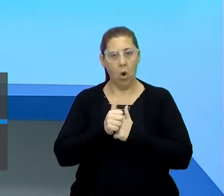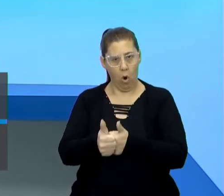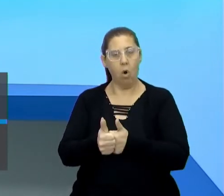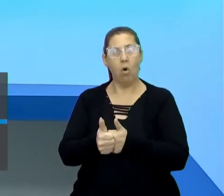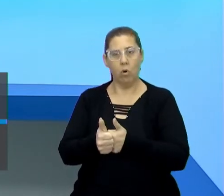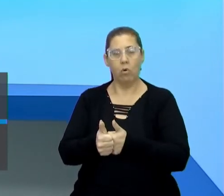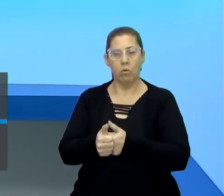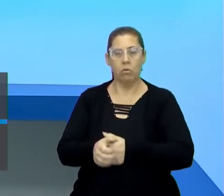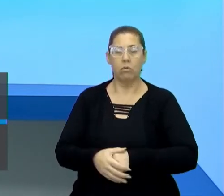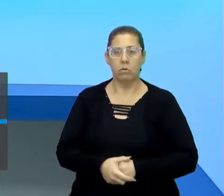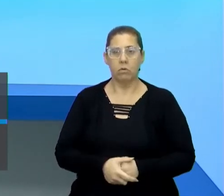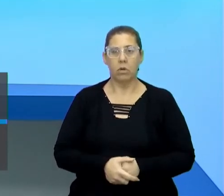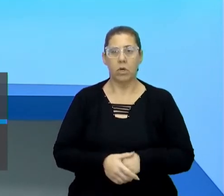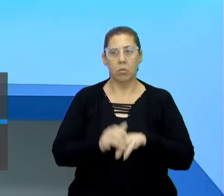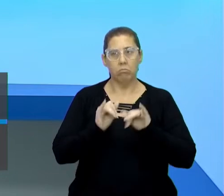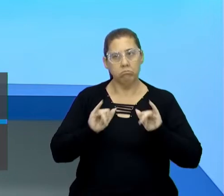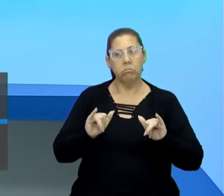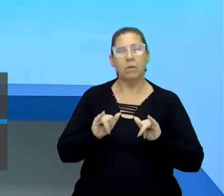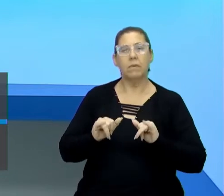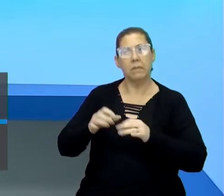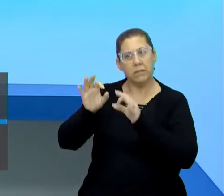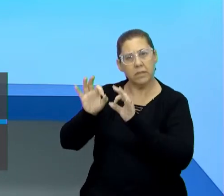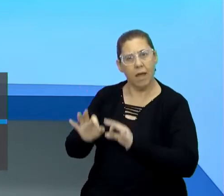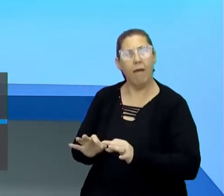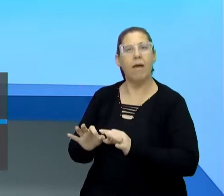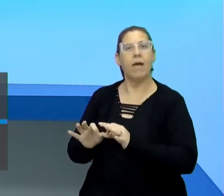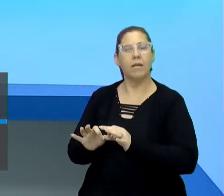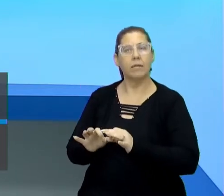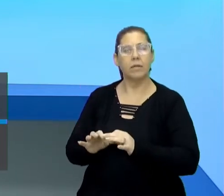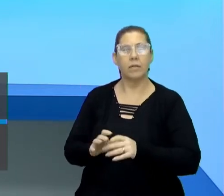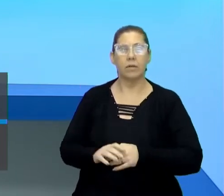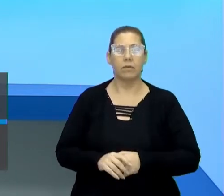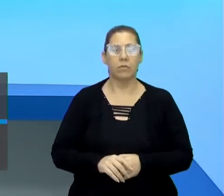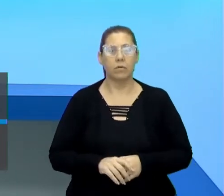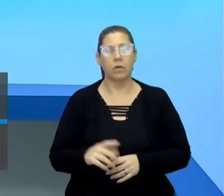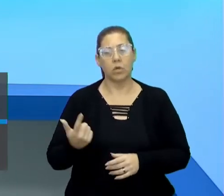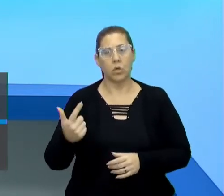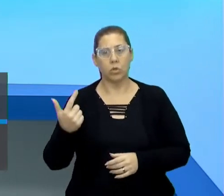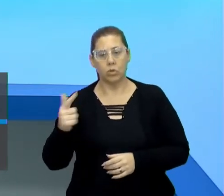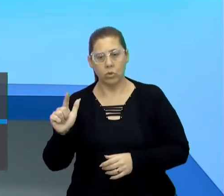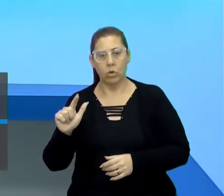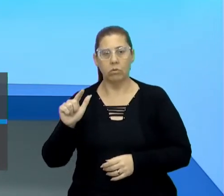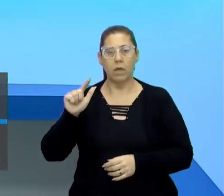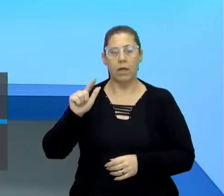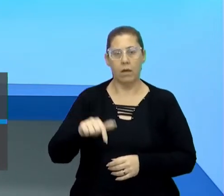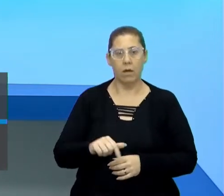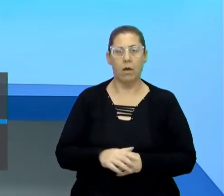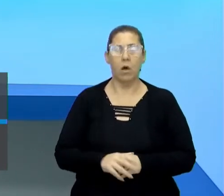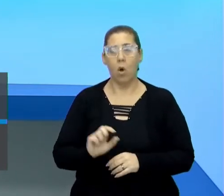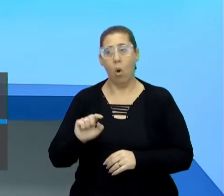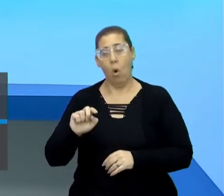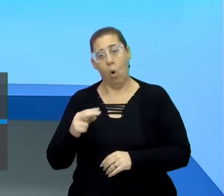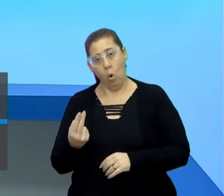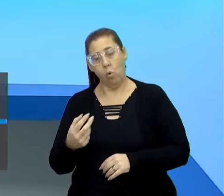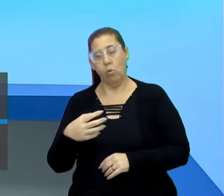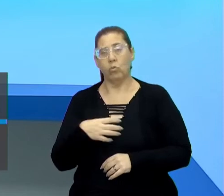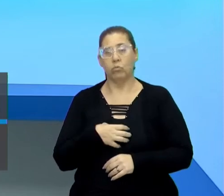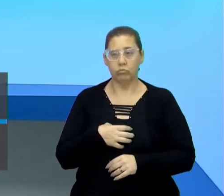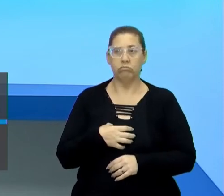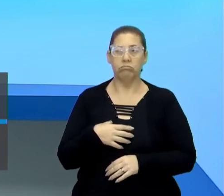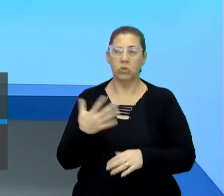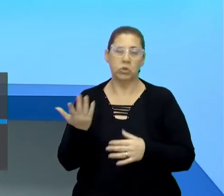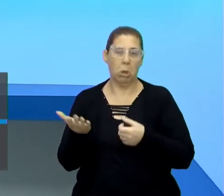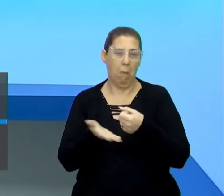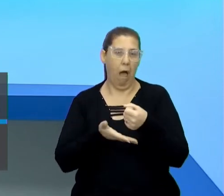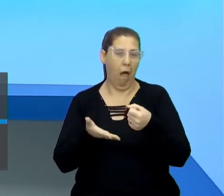narrativa um pouco mais fiel, um pouco mais honesta, né? As outras acabam sendo ou tratadas de forma muito